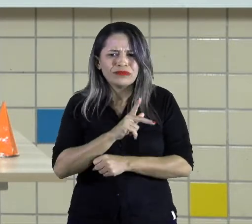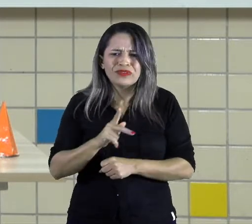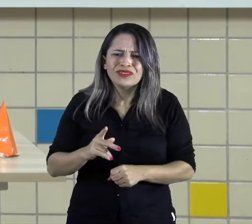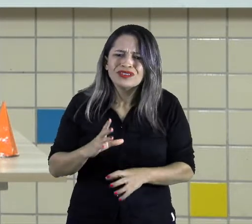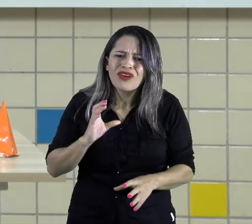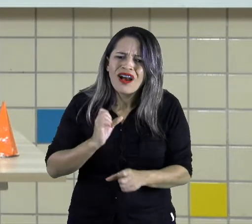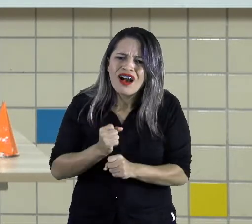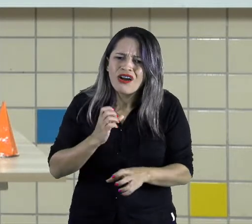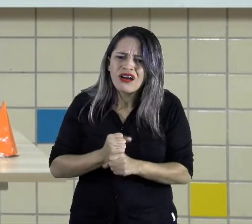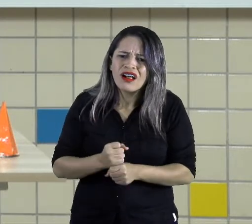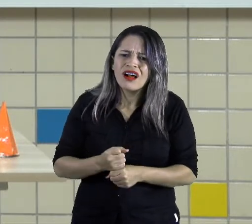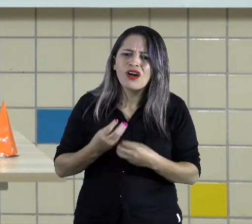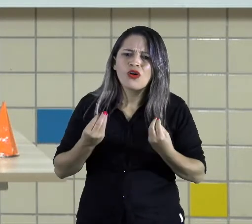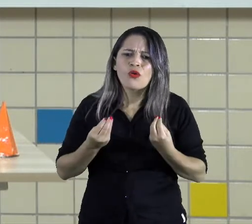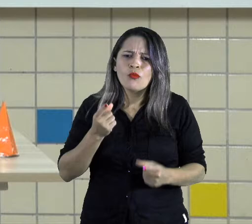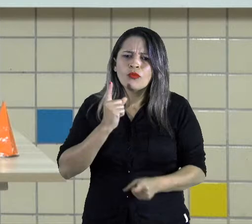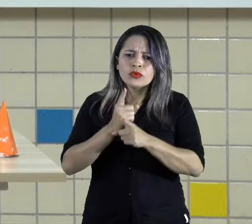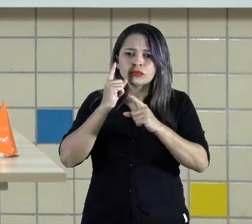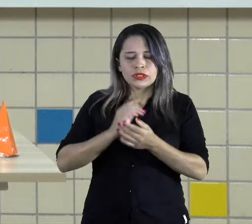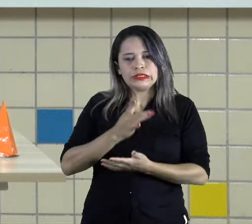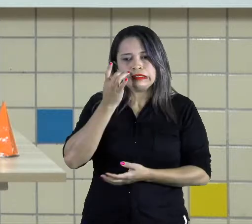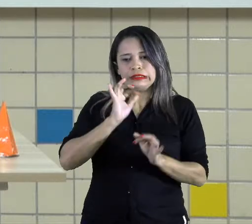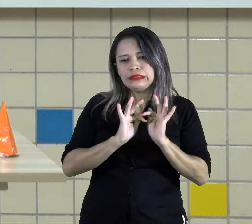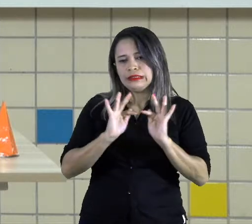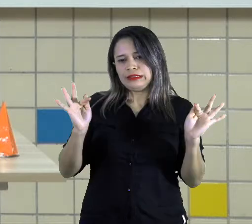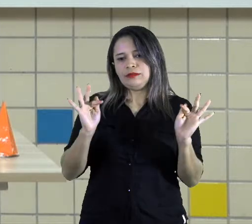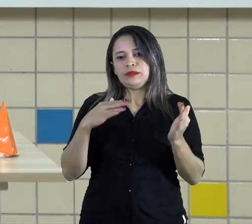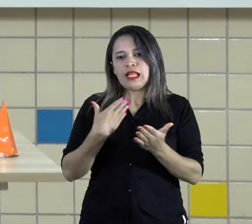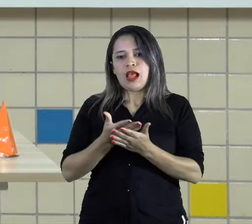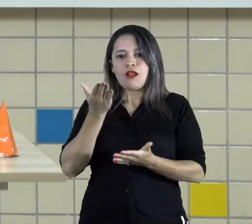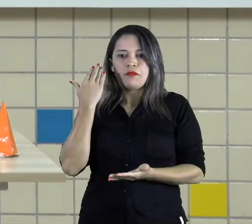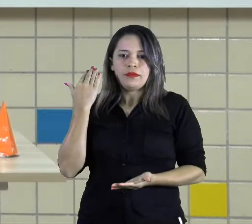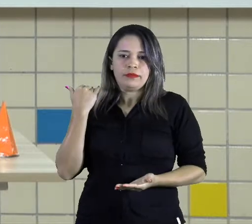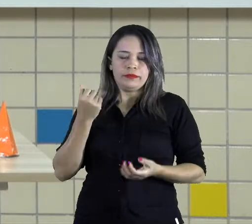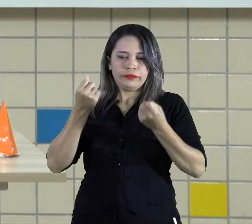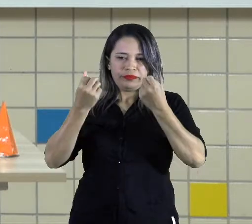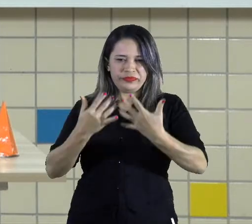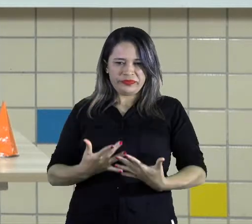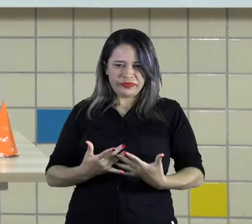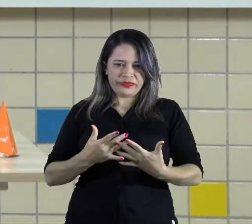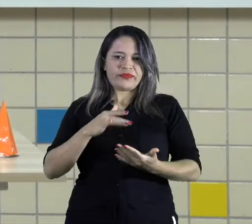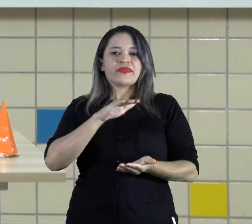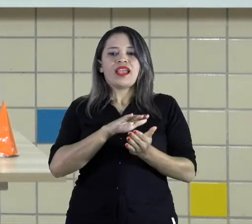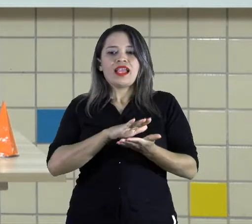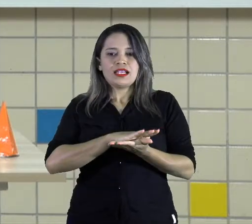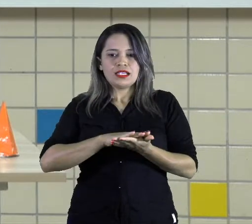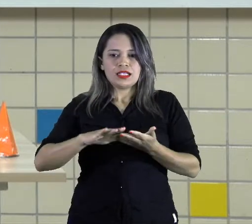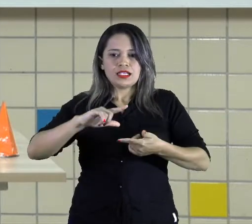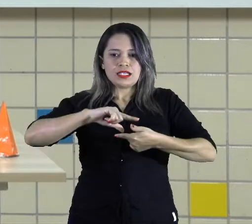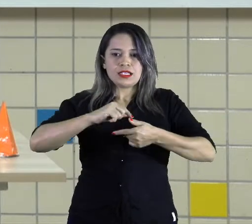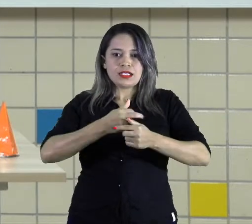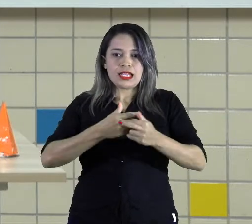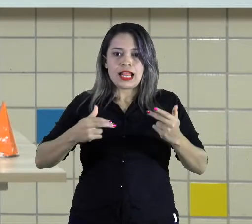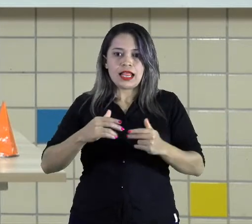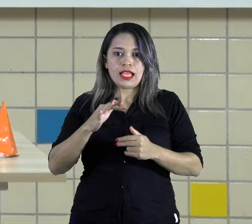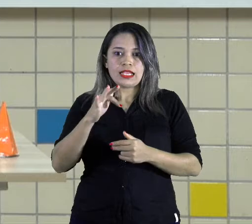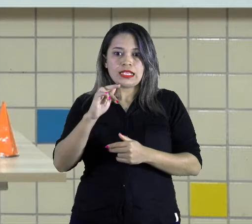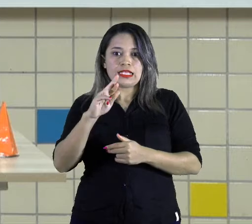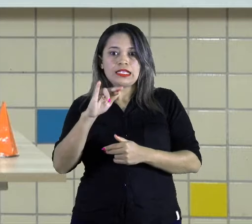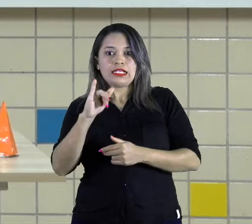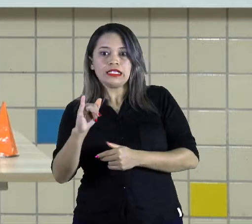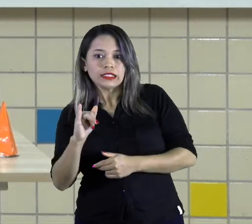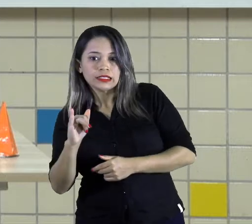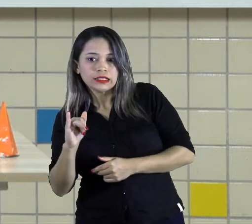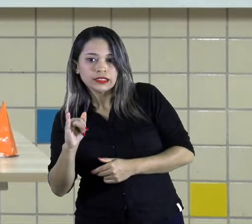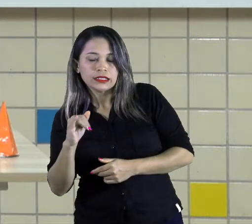um cálculo? Como eu vou descobrir? Simples, vocês lembram na outra aula que eu falei que o sólido geométrico, ele é tridimensional? Ele